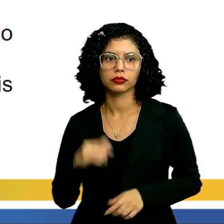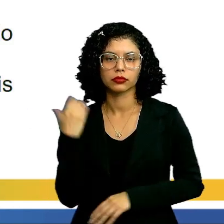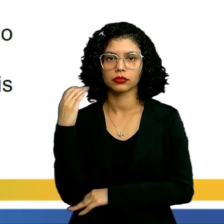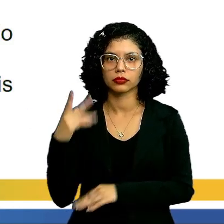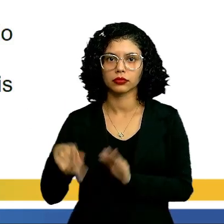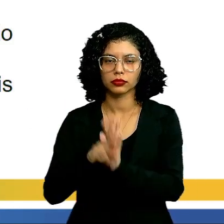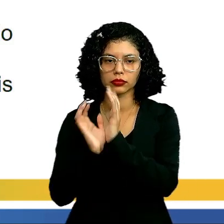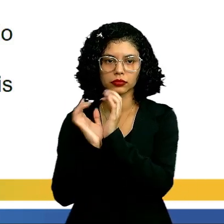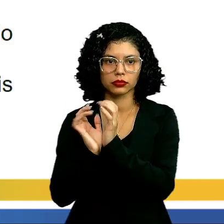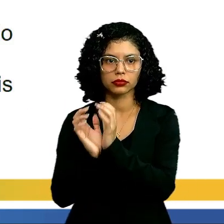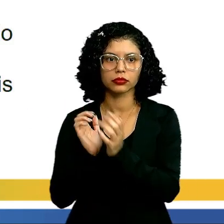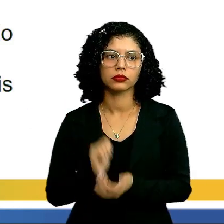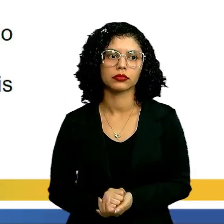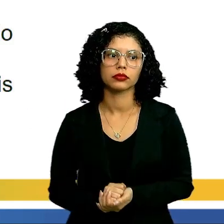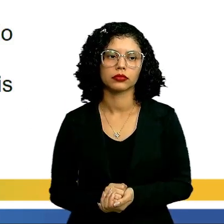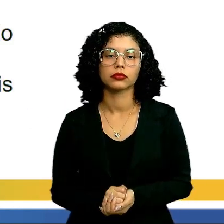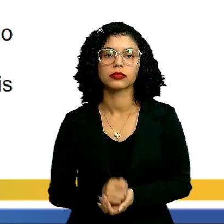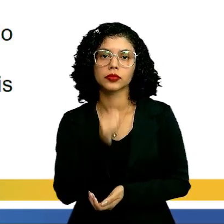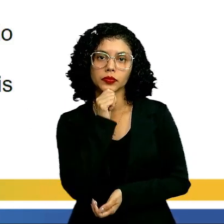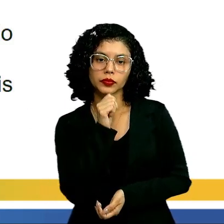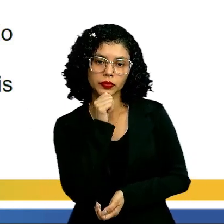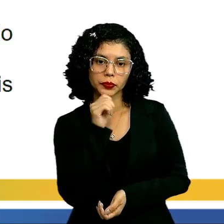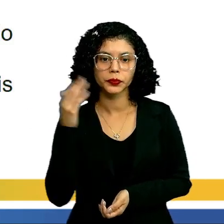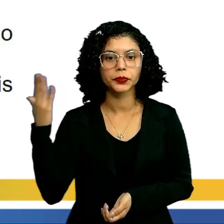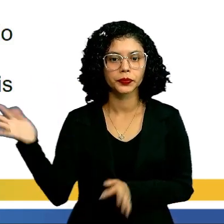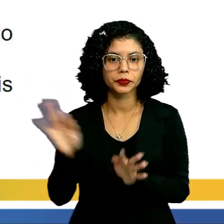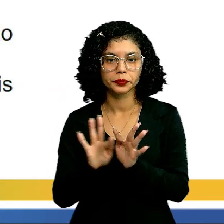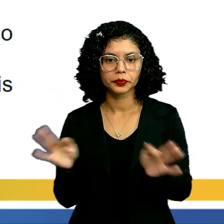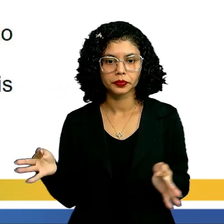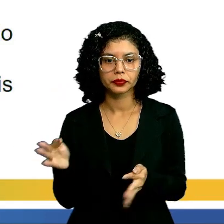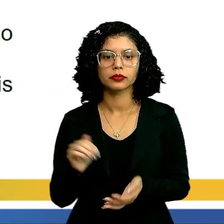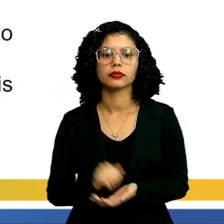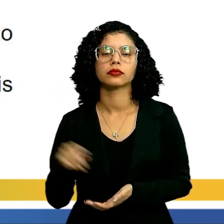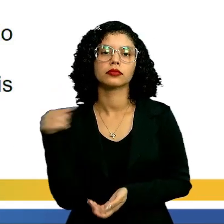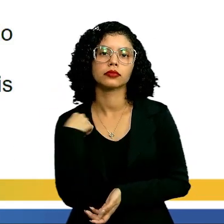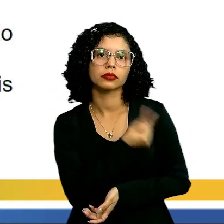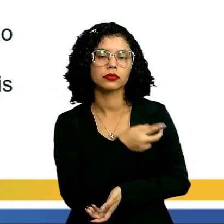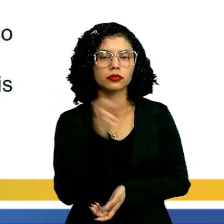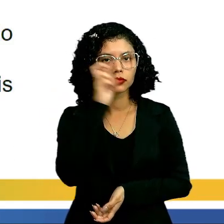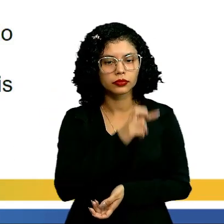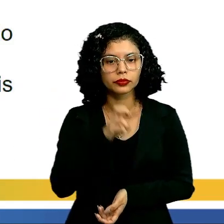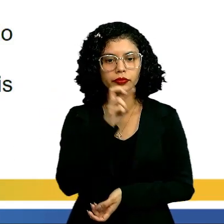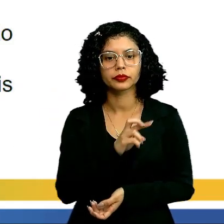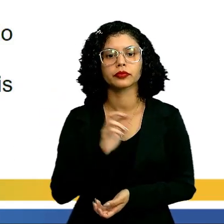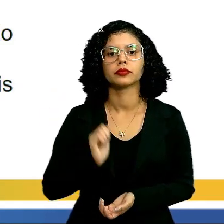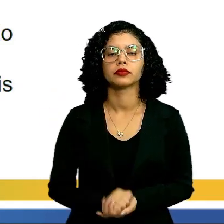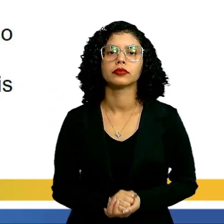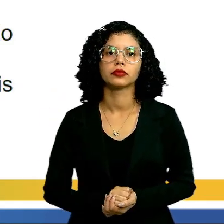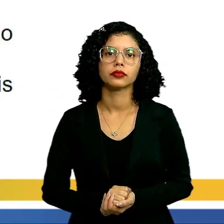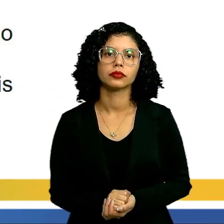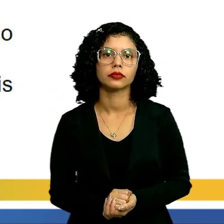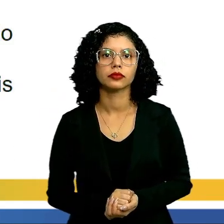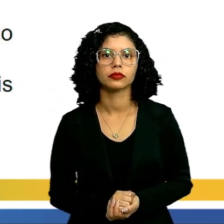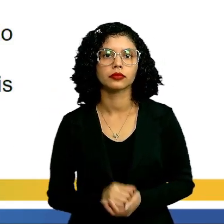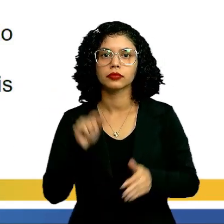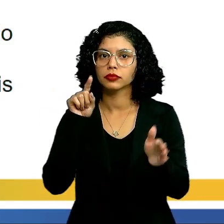local específico no cérebro, então essa daí é a frase que nós iremos analisar. Essa daí é a questão que